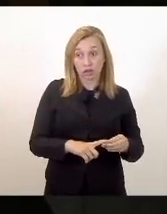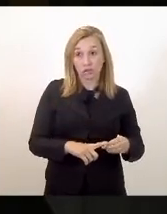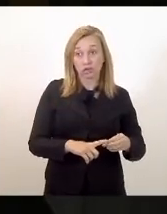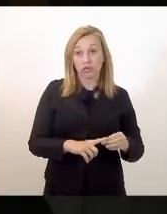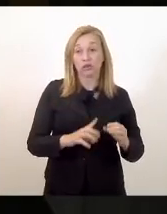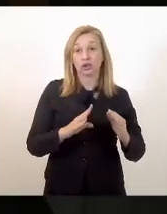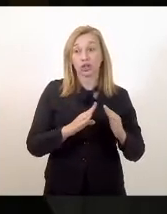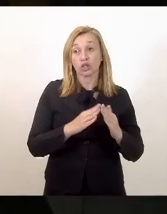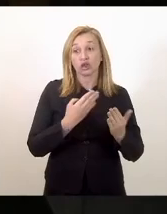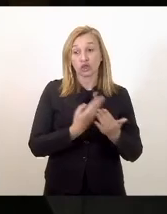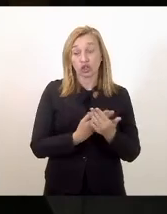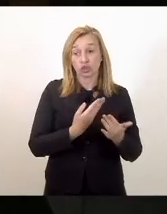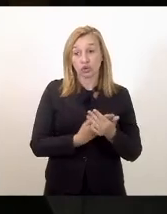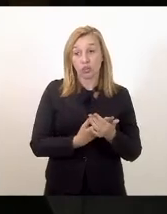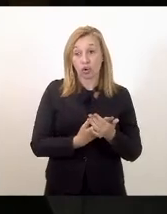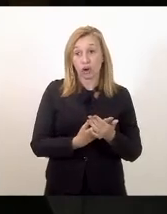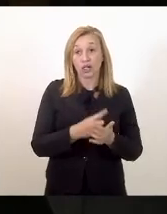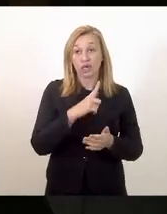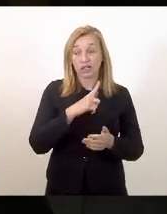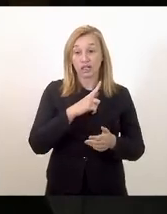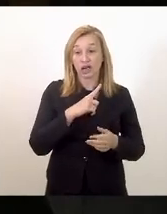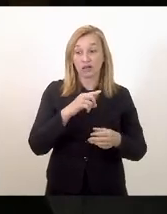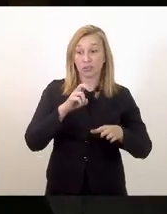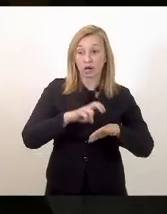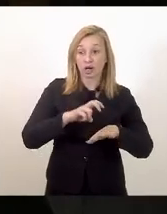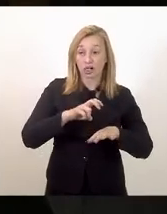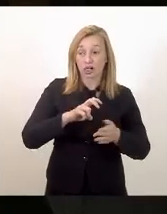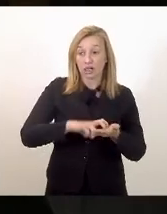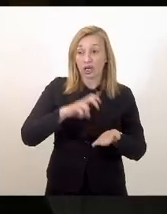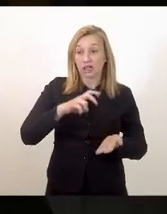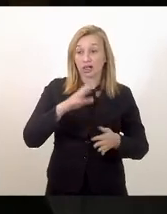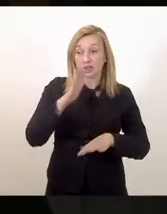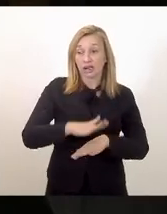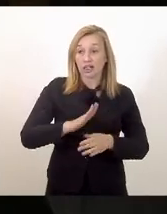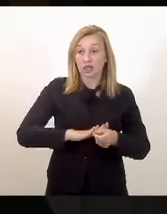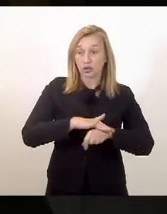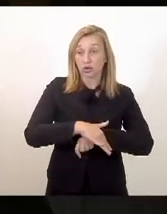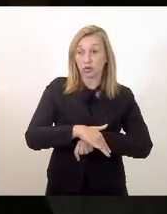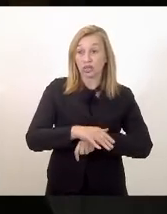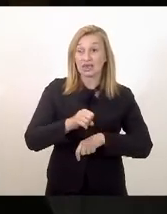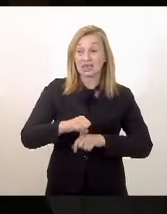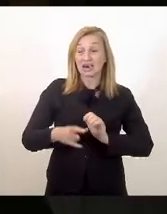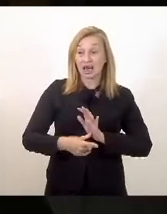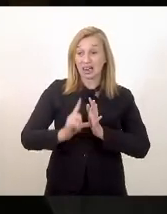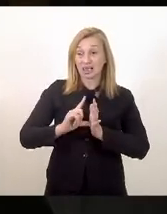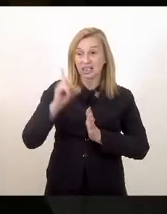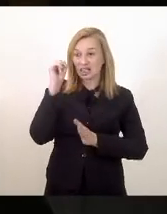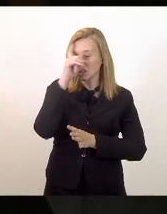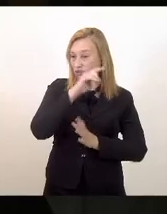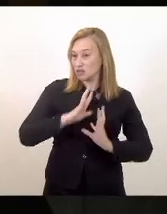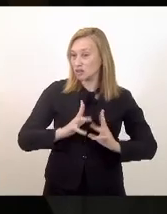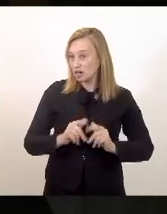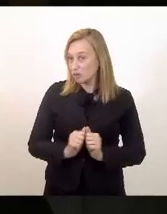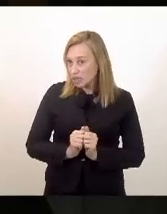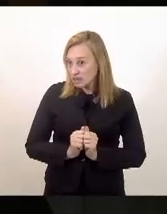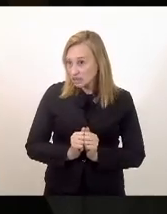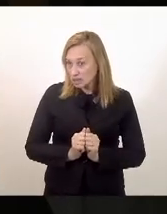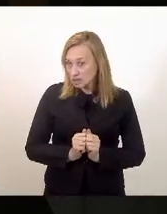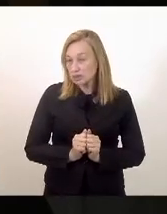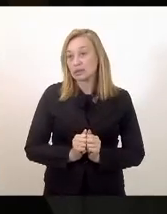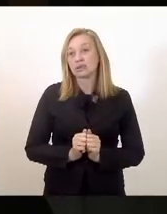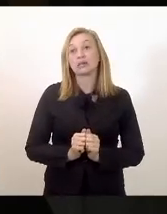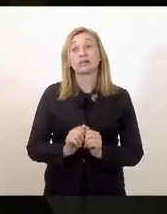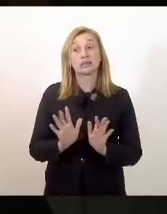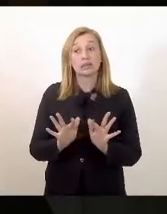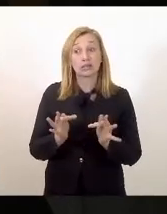com 3 turnos. Se antes da pandemia as condições de limpeza das escolas eram bastante difíceis, com varrição e limpezas mais